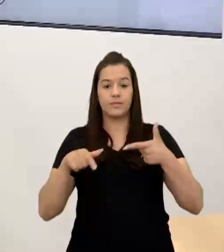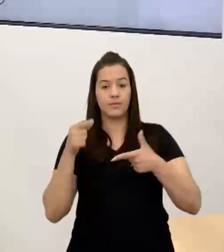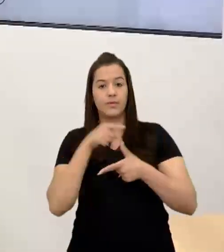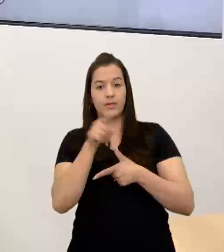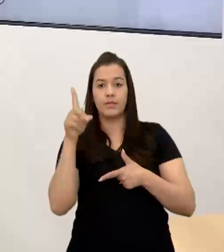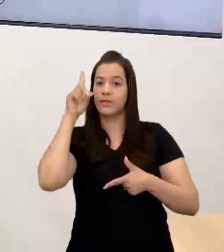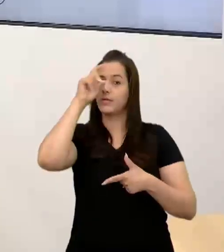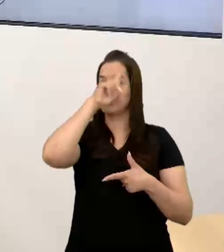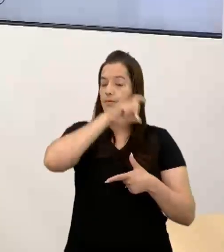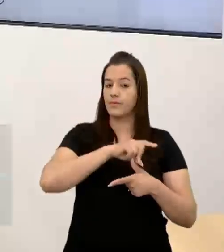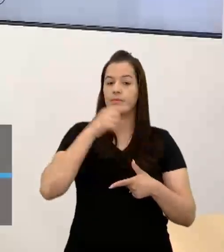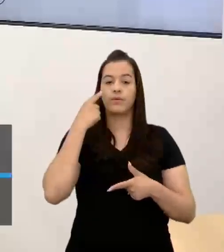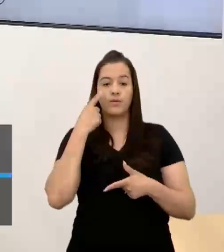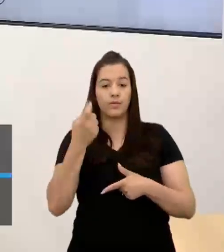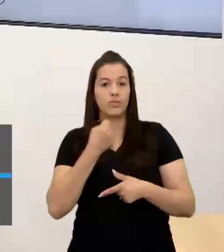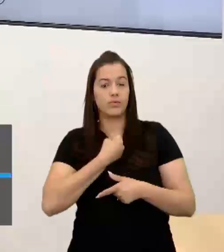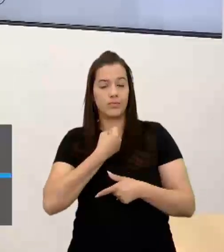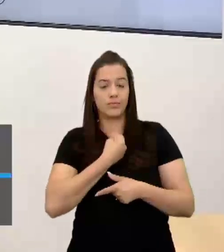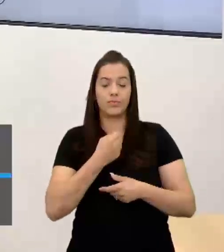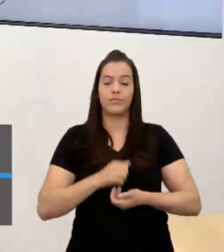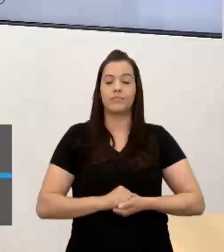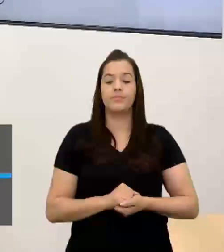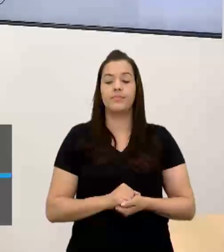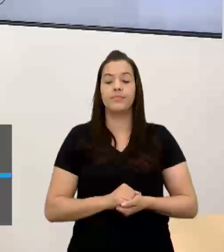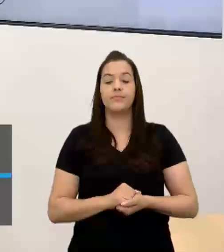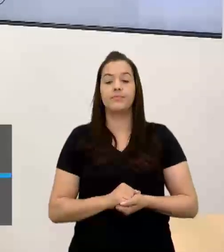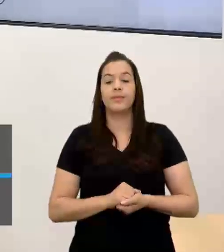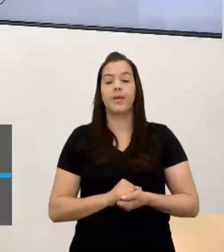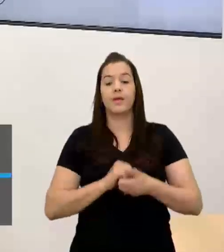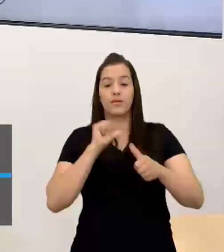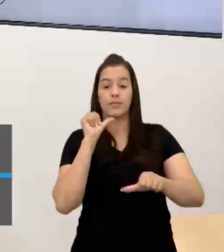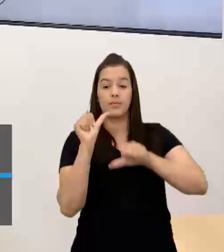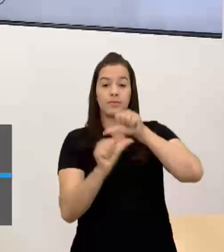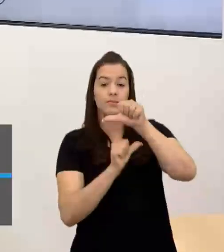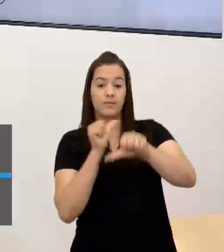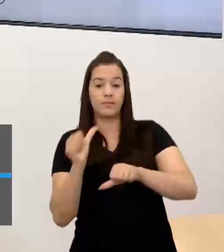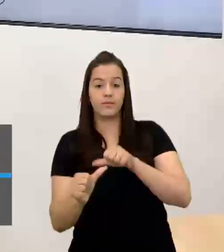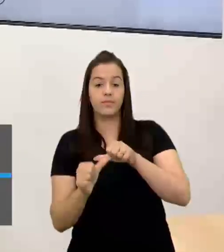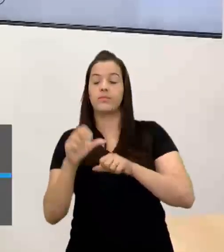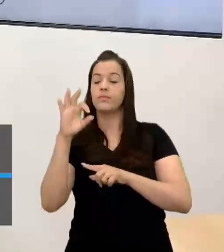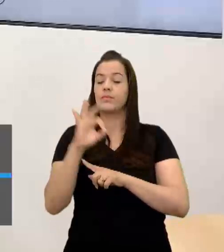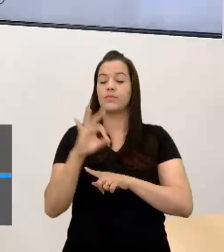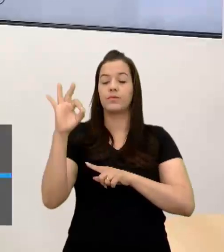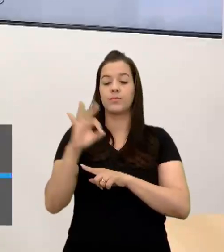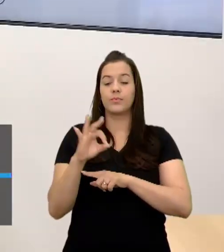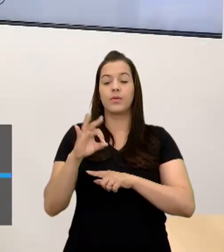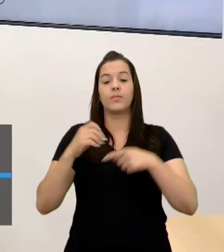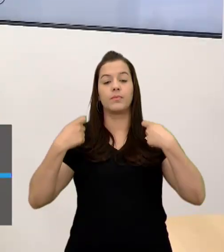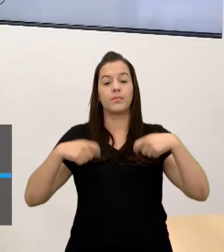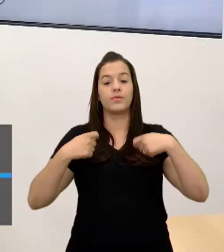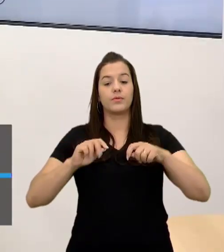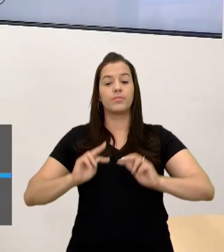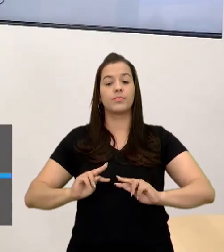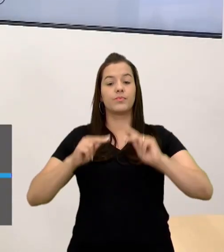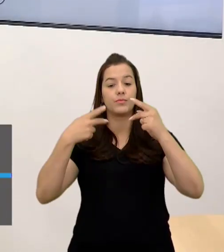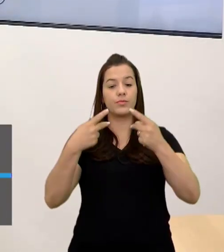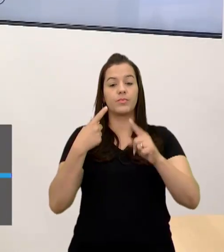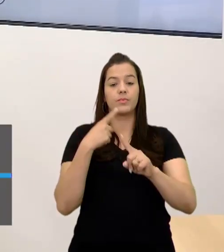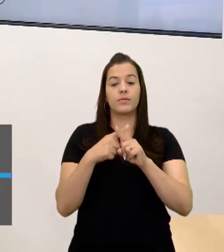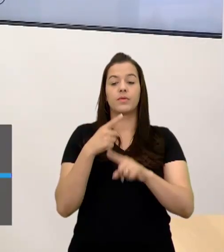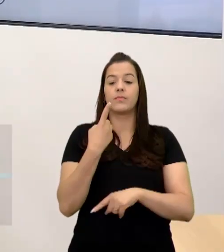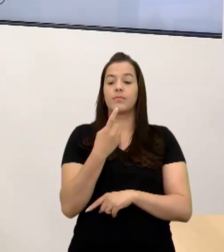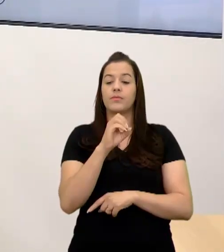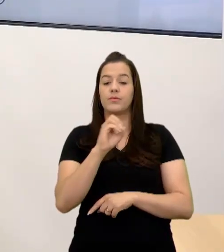pouquinho de dificuldade com os números decimais. Para transformar isso agora no percentual, eu vou multiplicar por 100. Então,